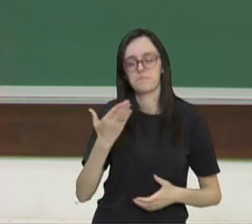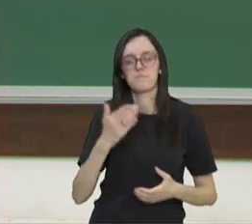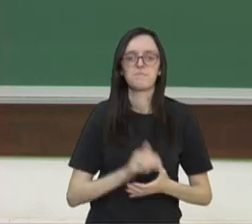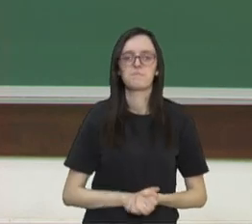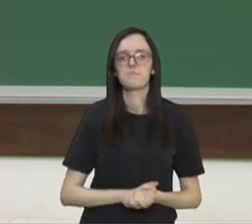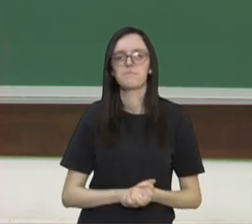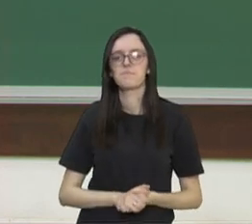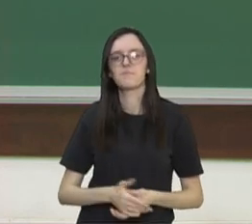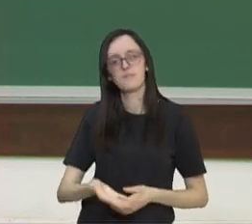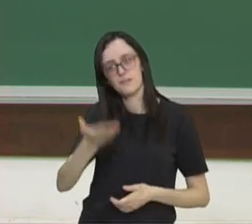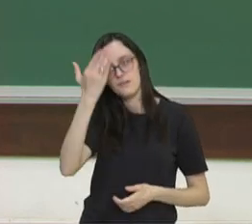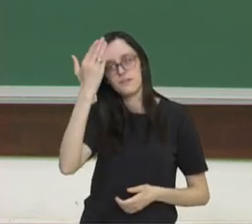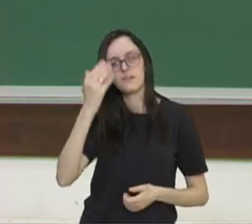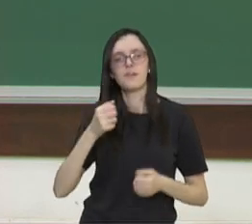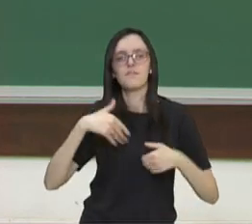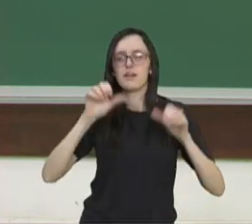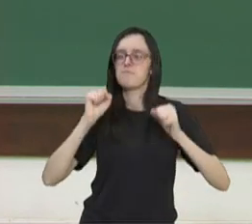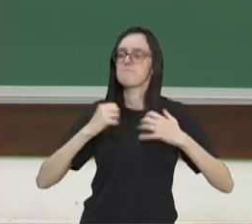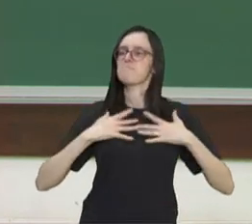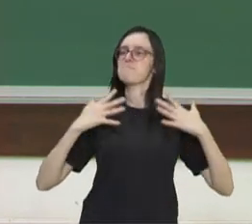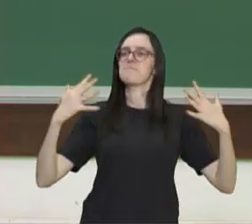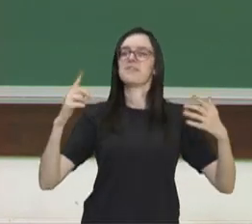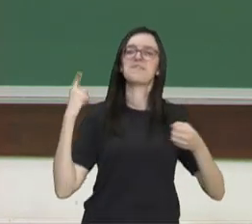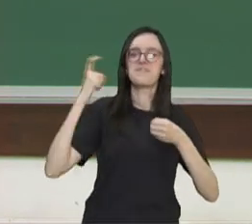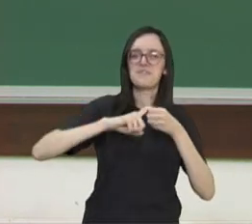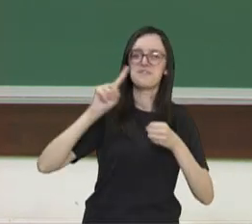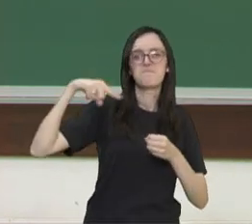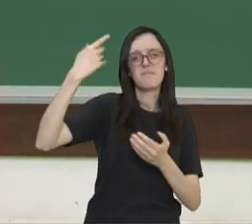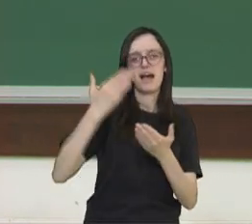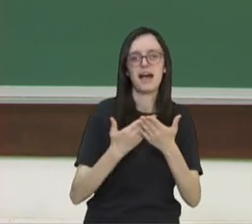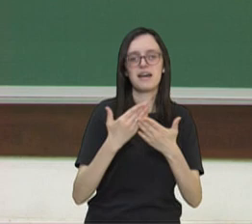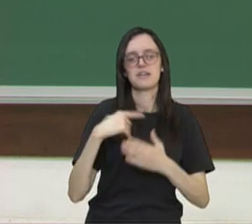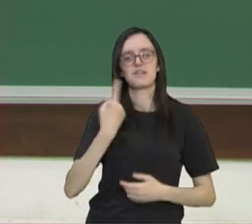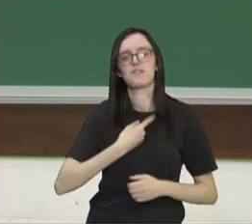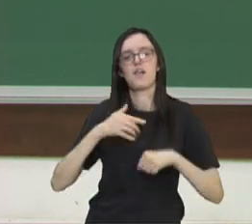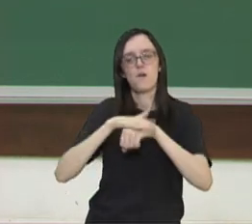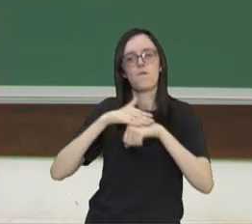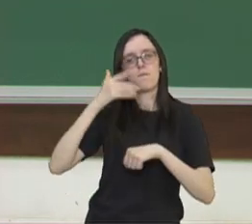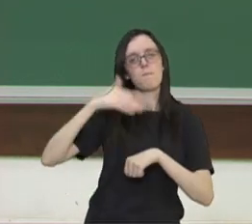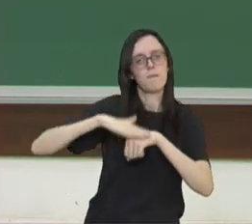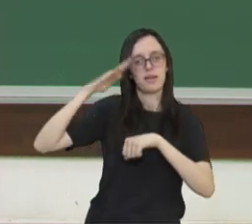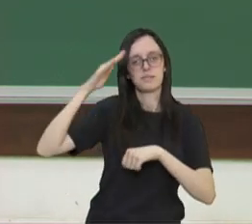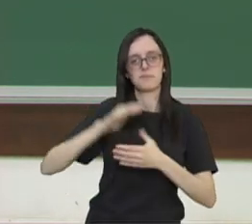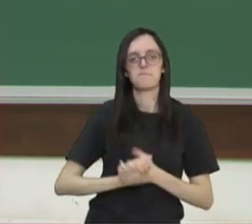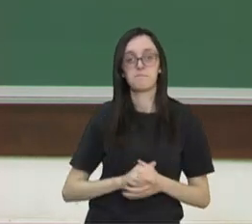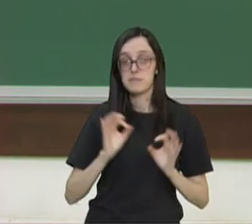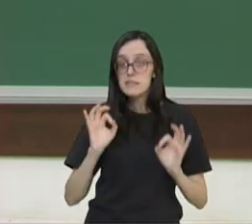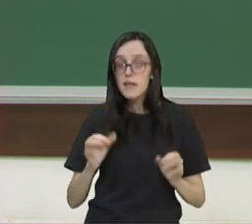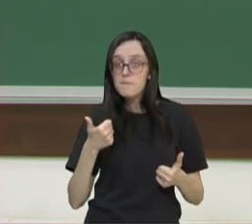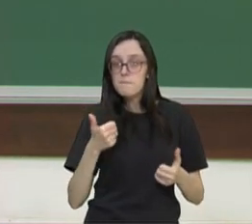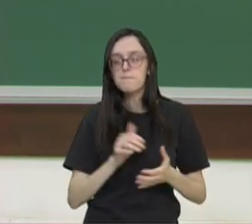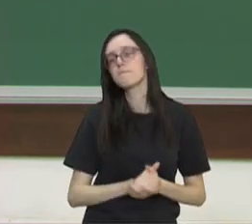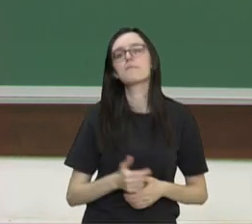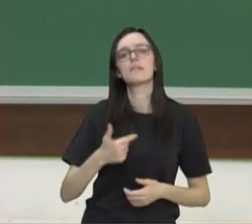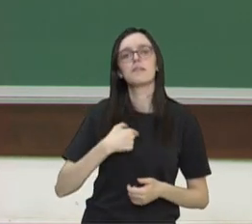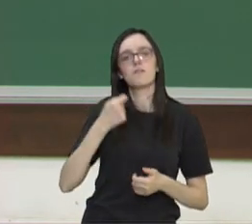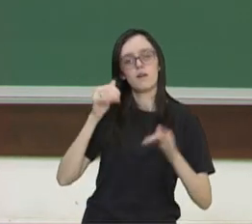Então, vai lá, brilha tranquilo que a gente volta na próxima aula para a gente conversar mais um pouquinho. Certo, galera?